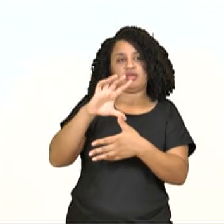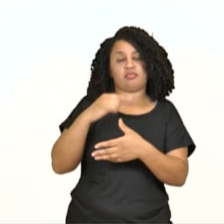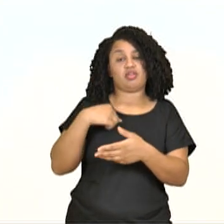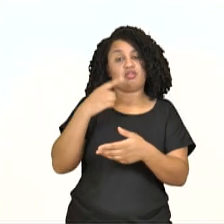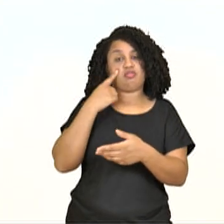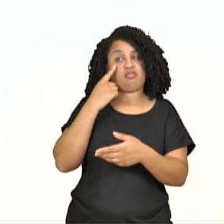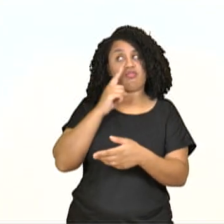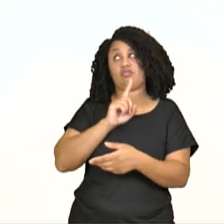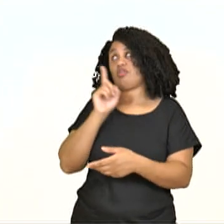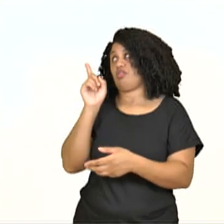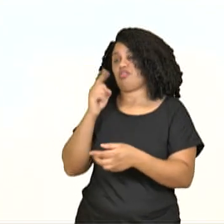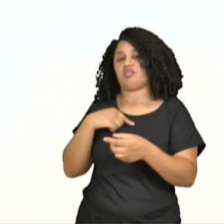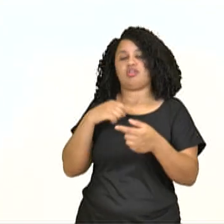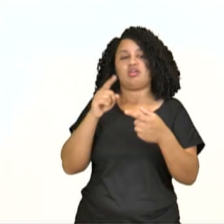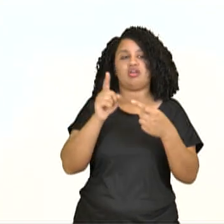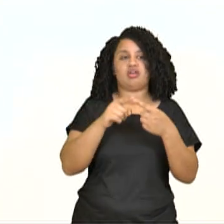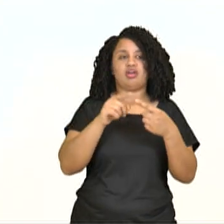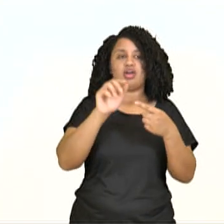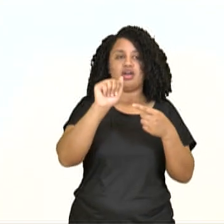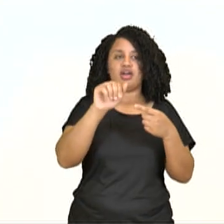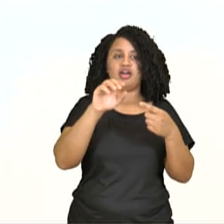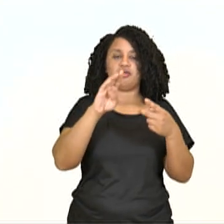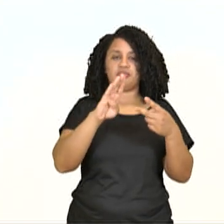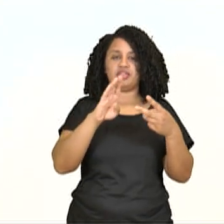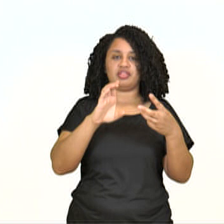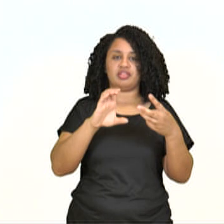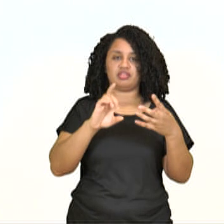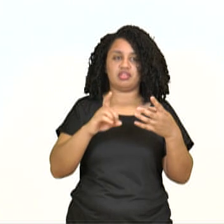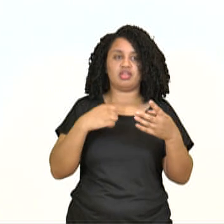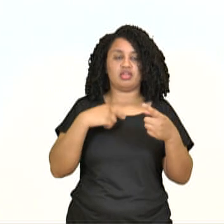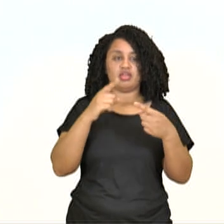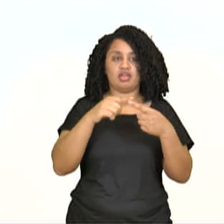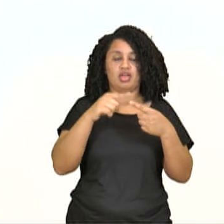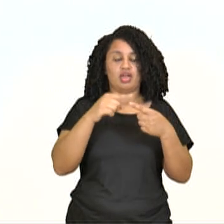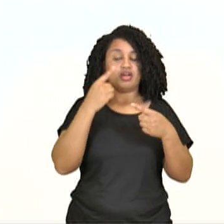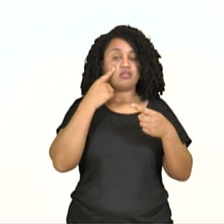A, possibilitar a real noção de direção do mapa na